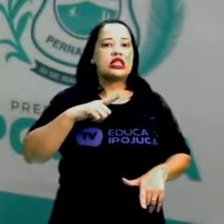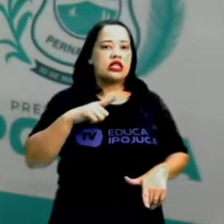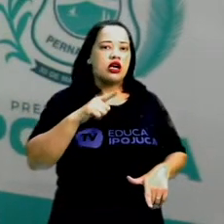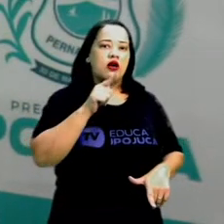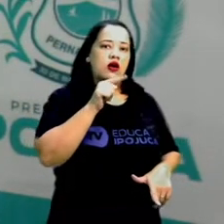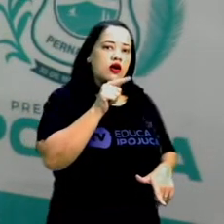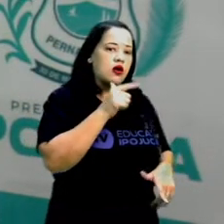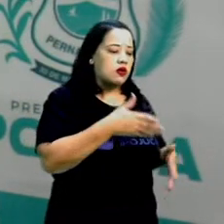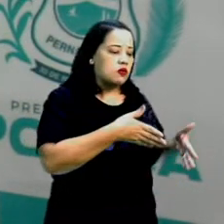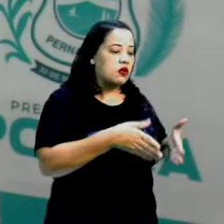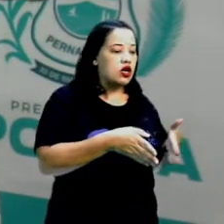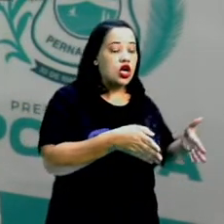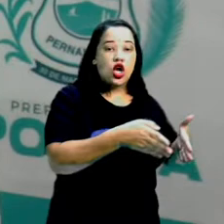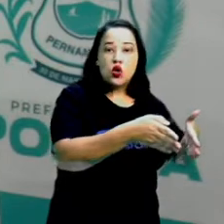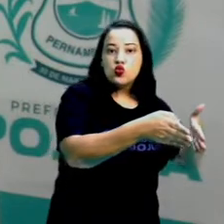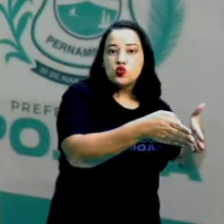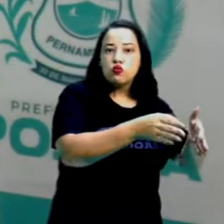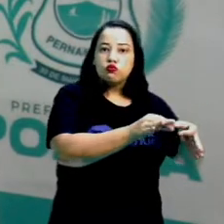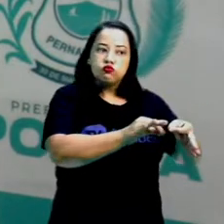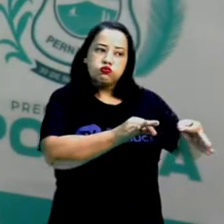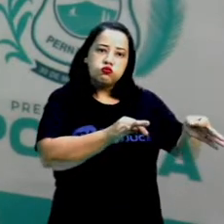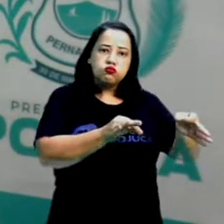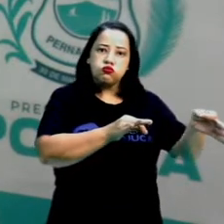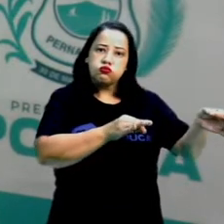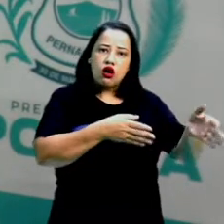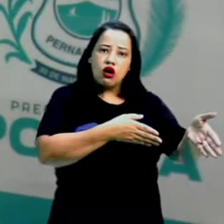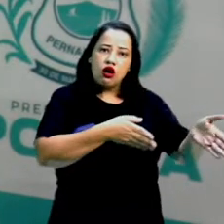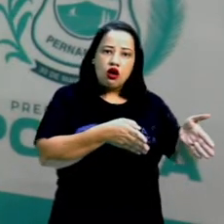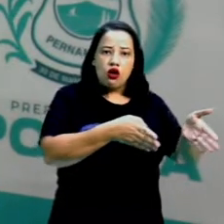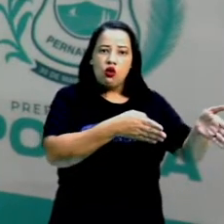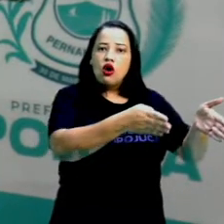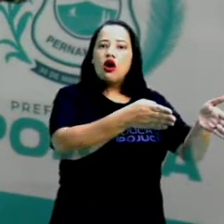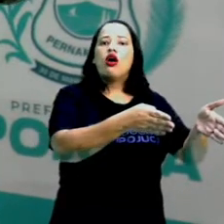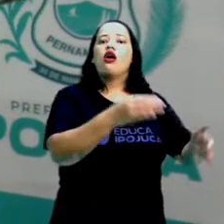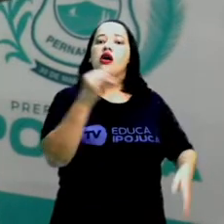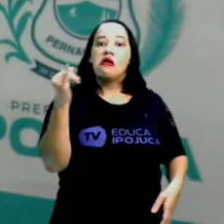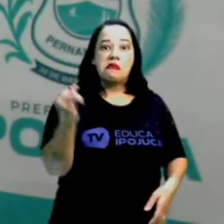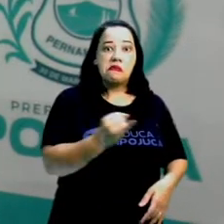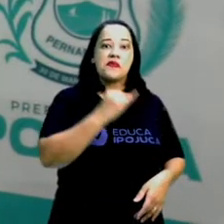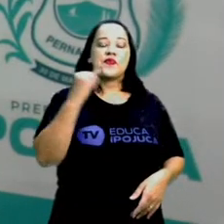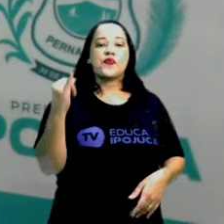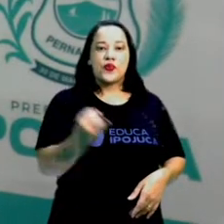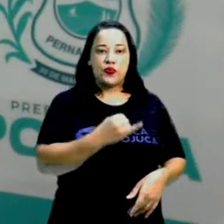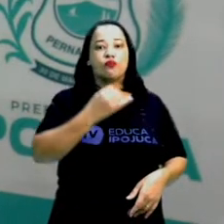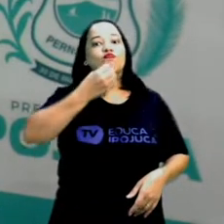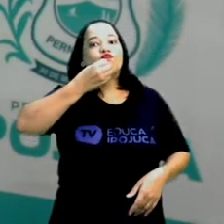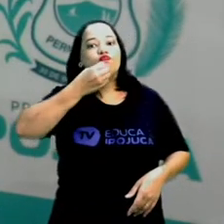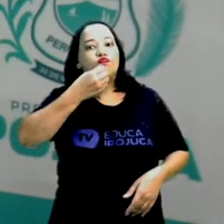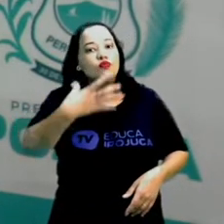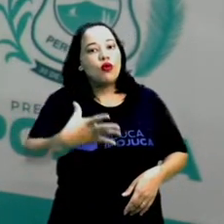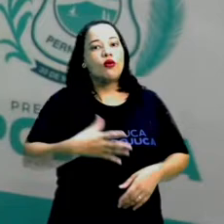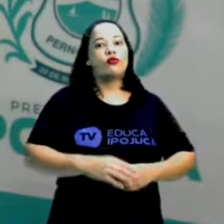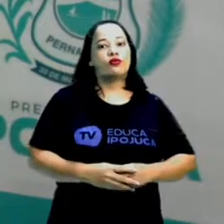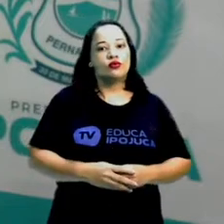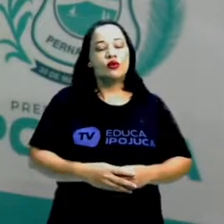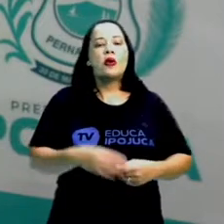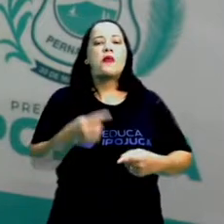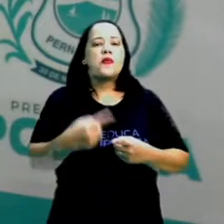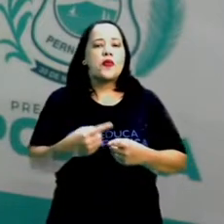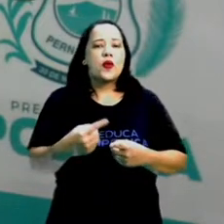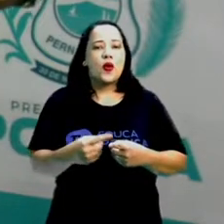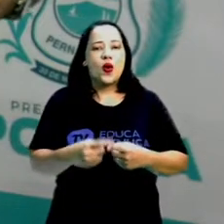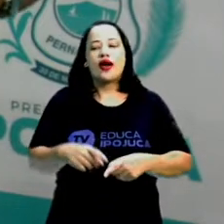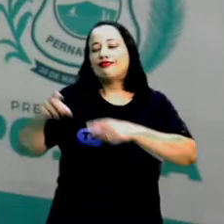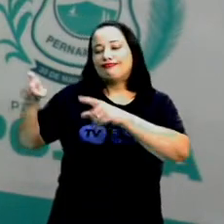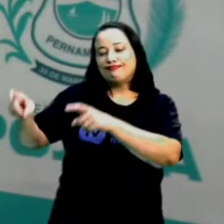rios grandes, ter rios importantes ali, era muito bom para a questão da